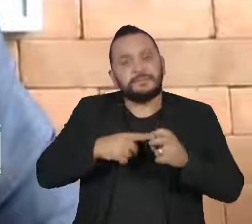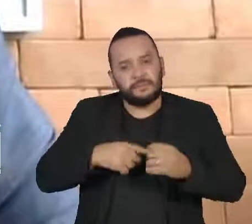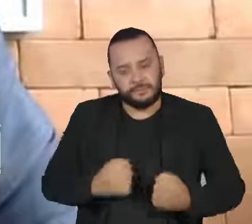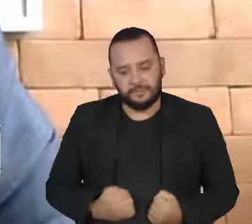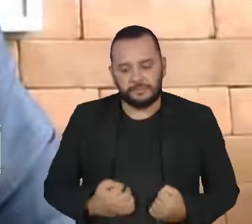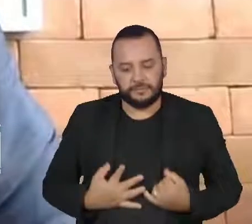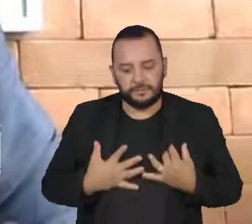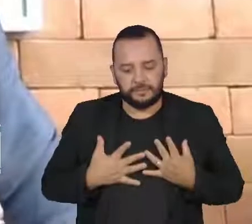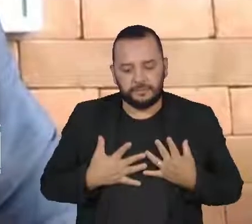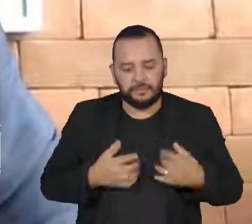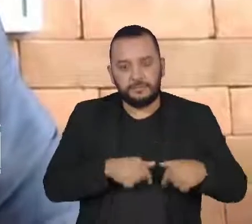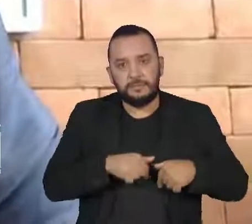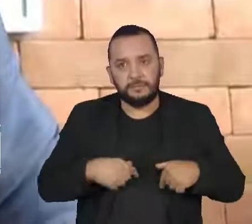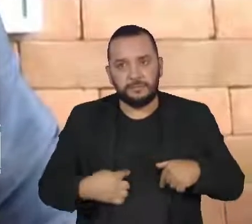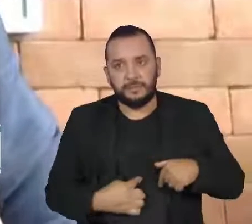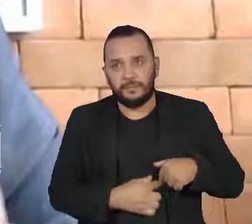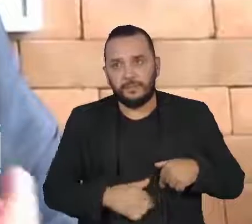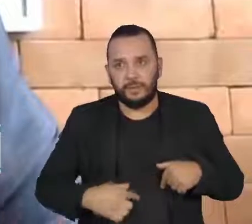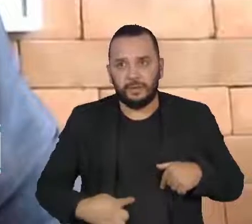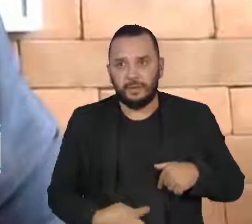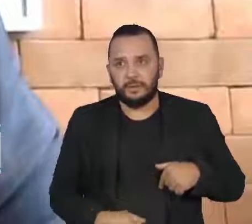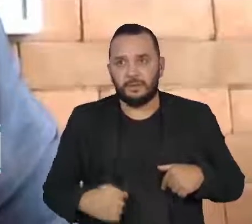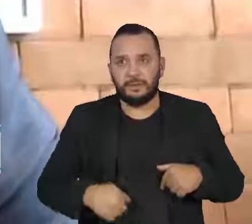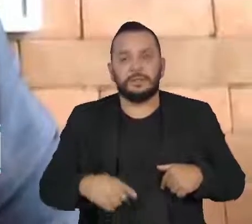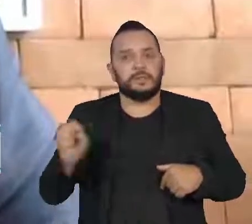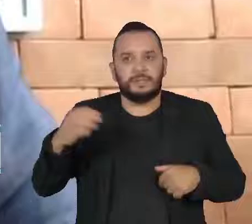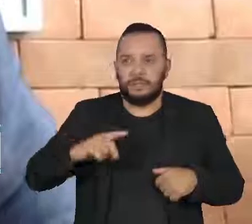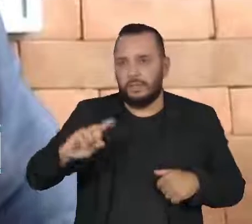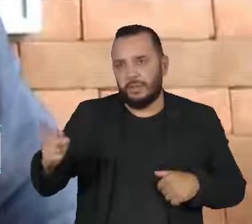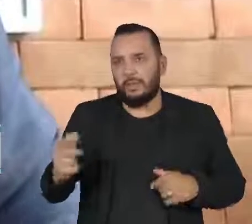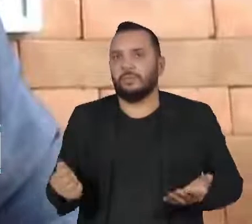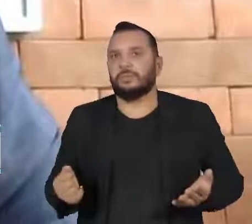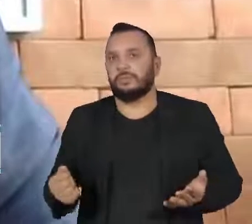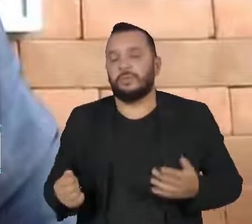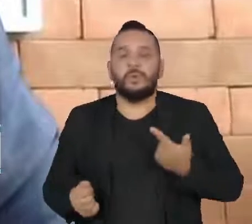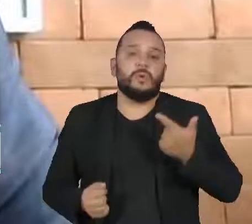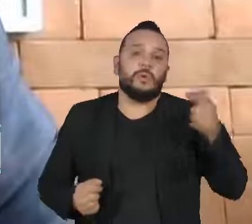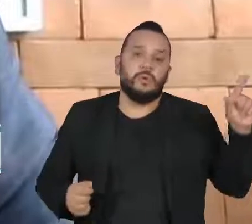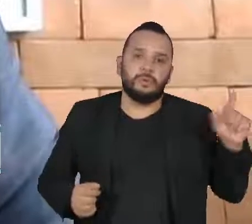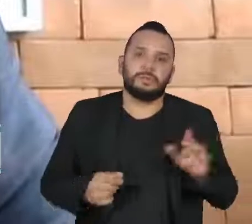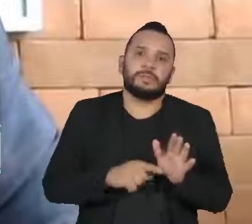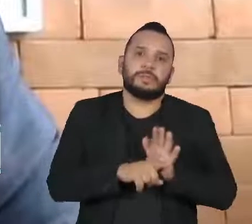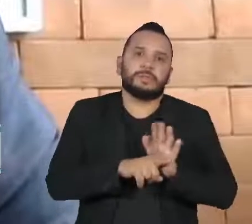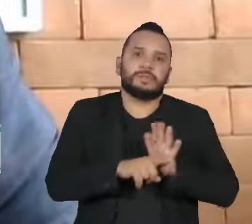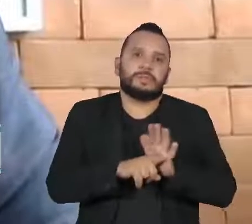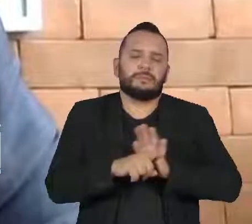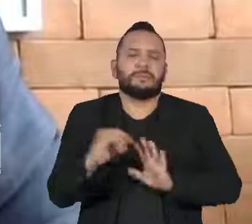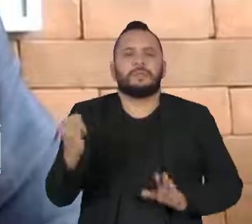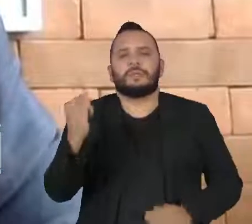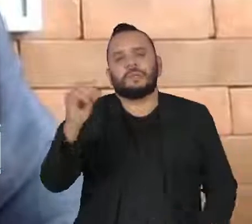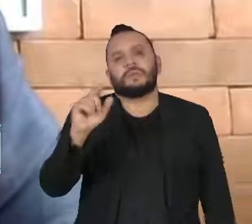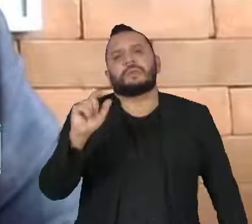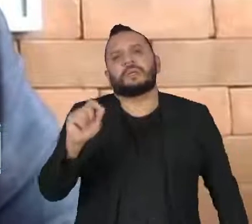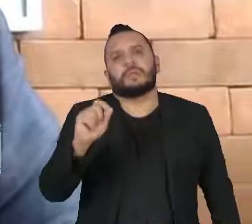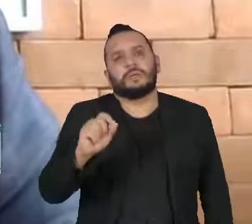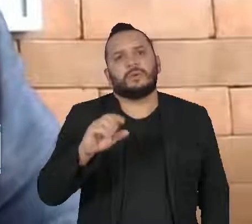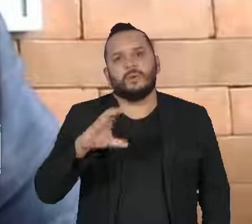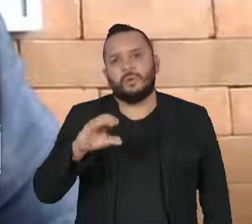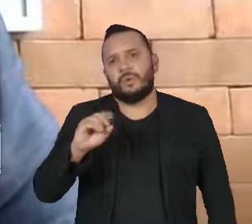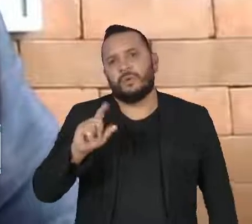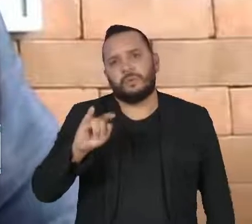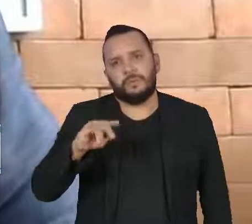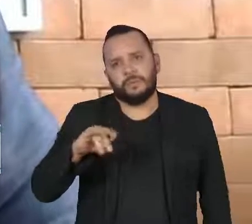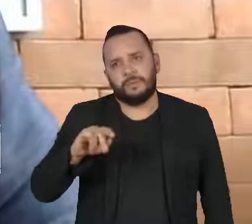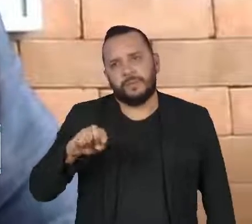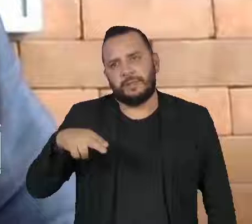inflamatória intestinal, se tem inflamação no intestino. E o outro exame absolutamente fundamental é a